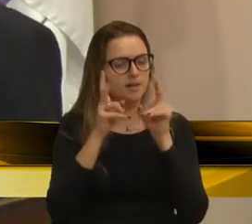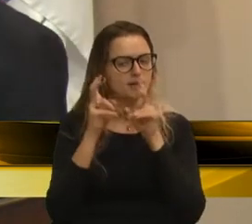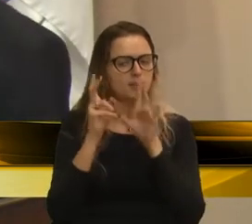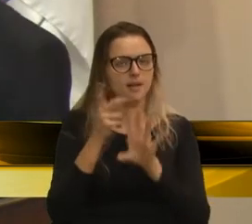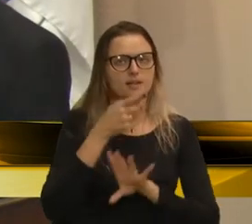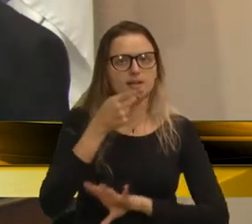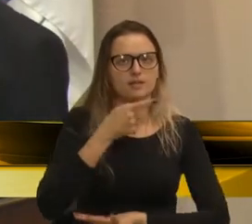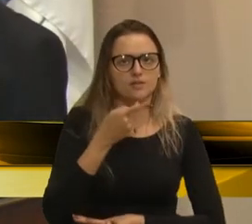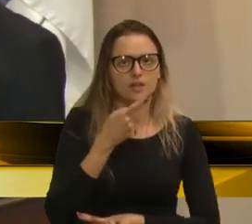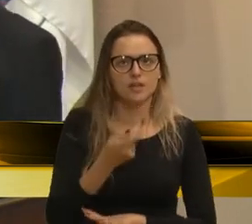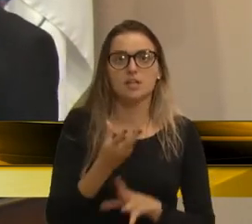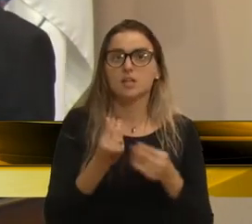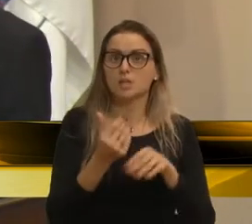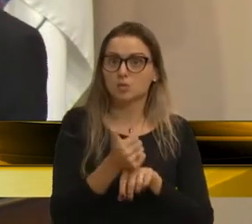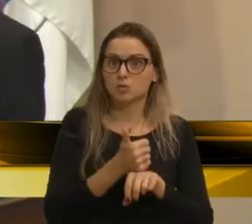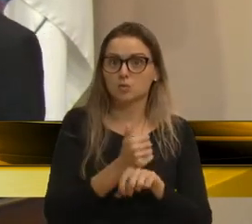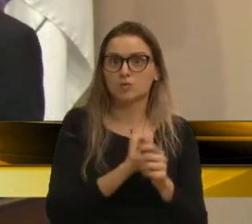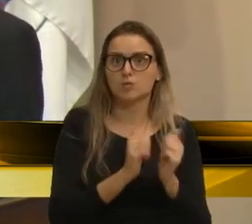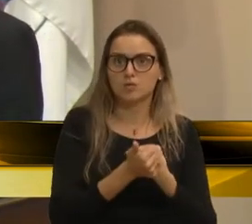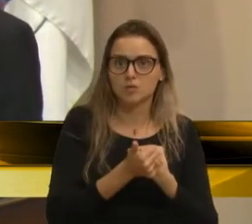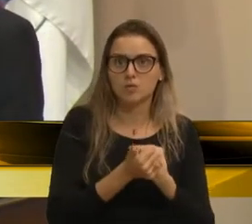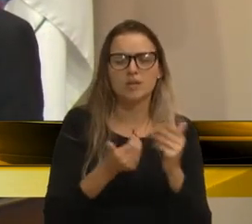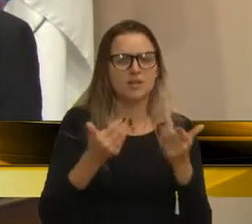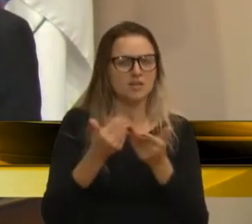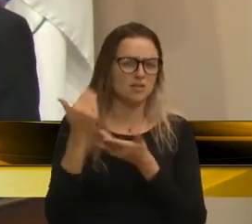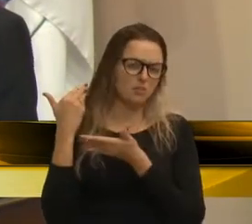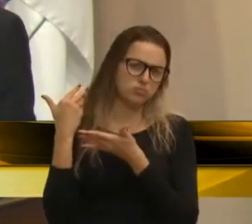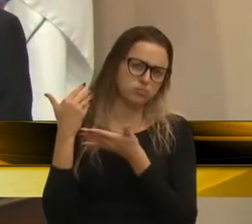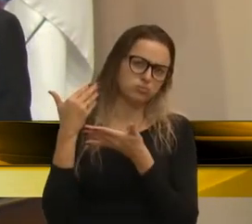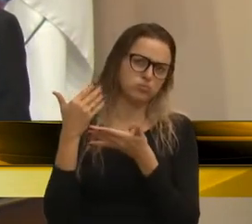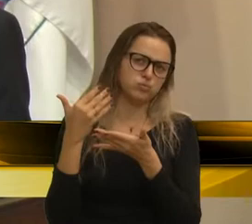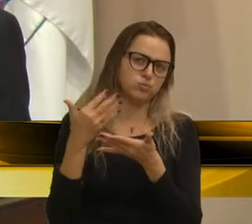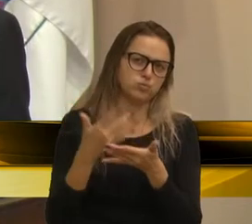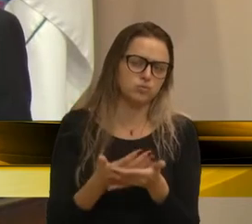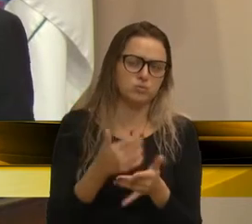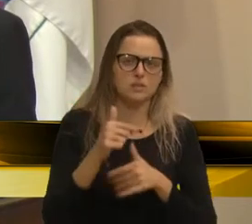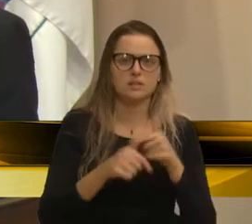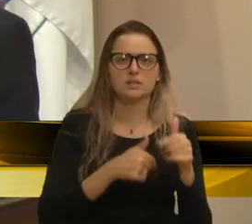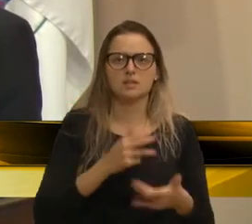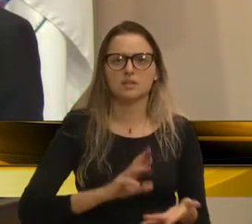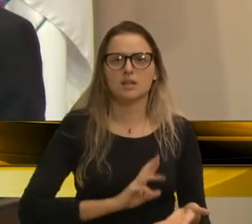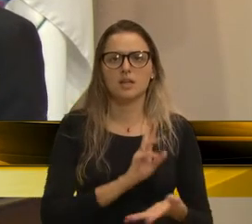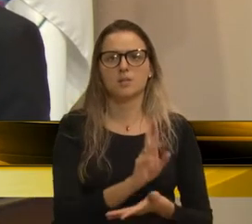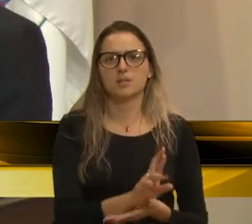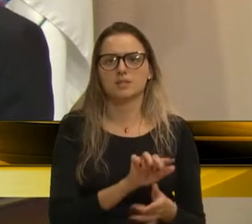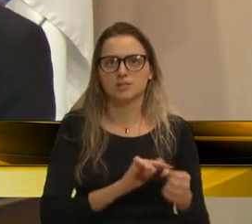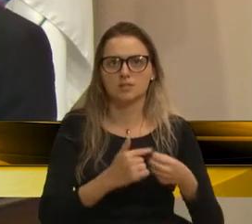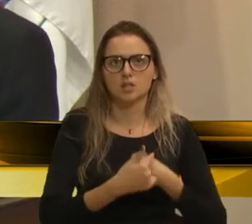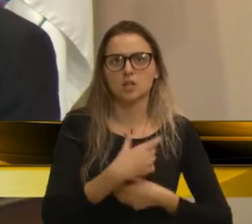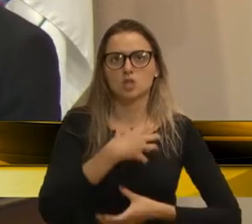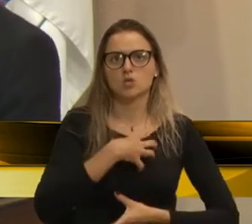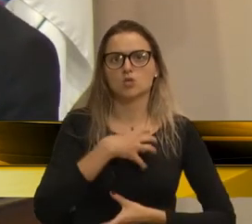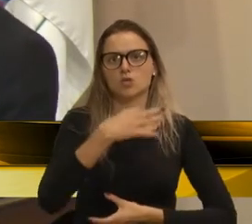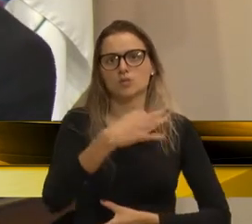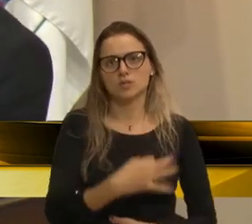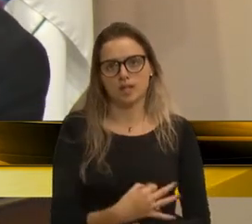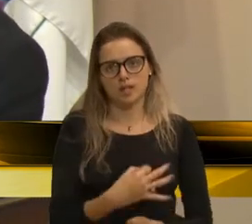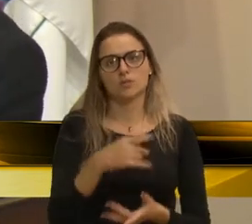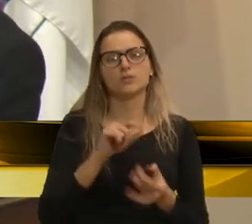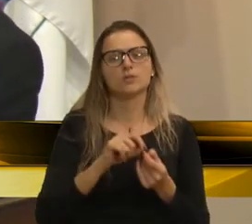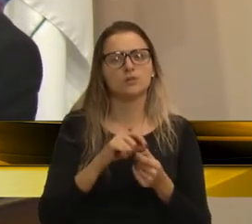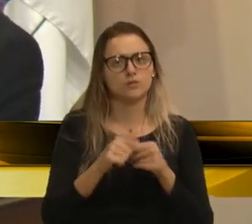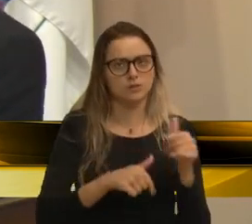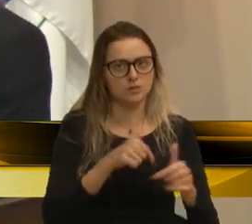que muitos desportistas que há muito tempo trabalham por essa cidade de forma honesta, de forma correta e prestam um